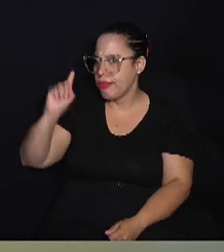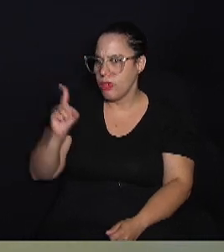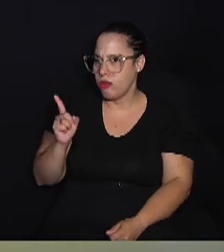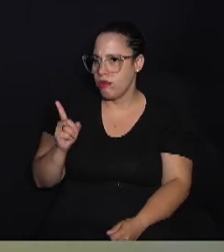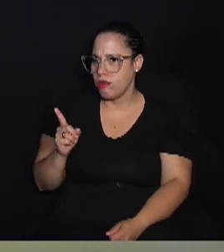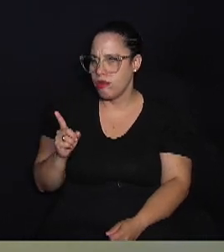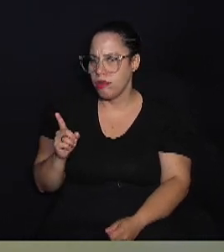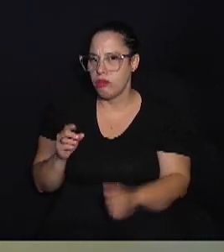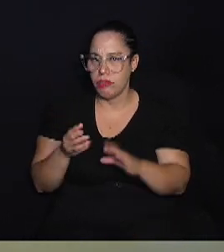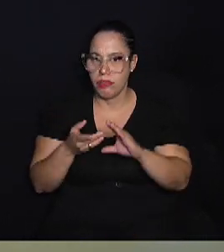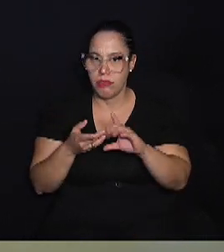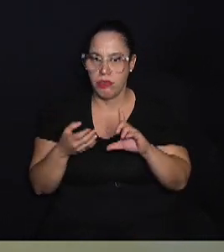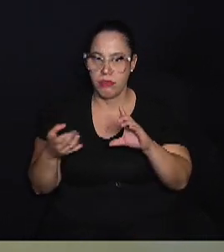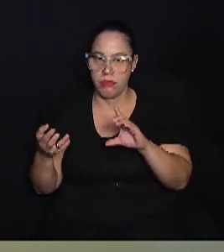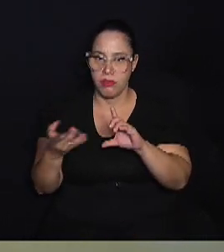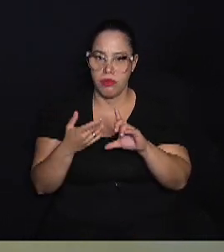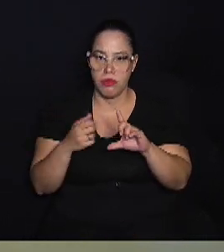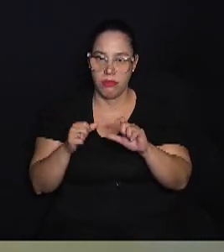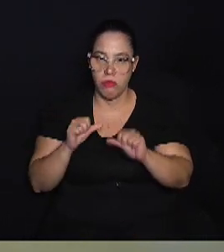é a mudança,